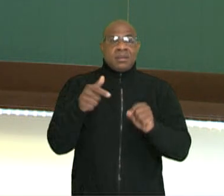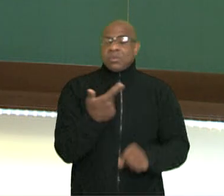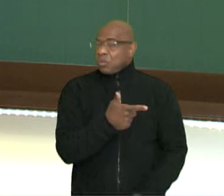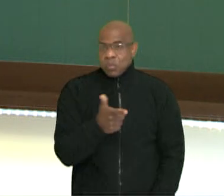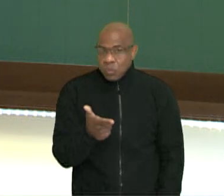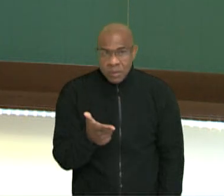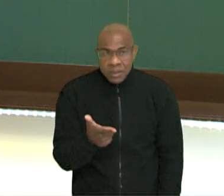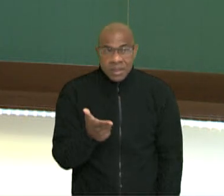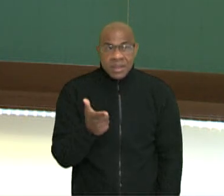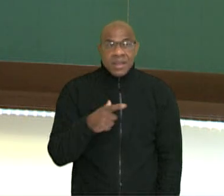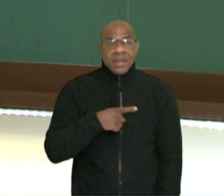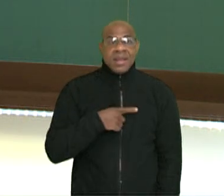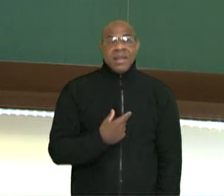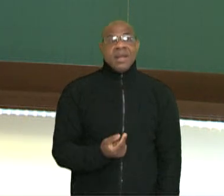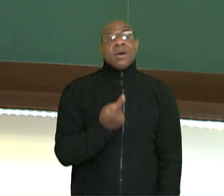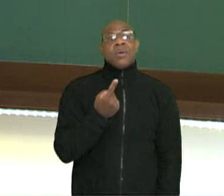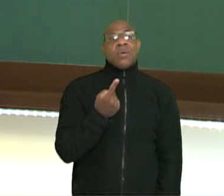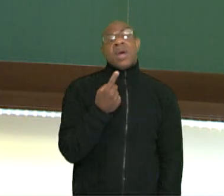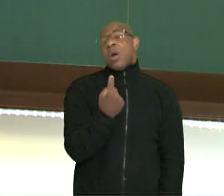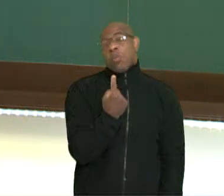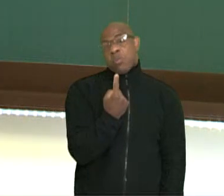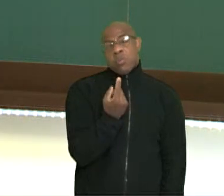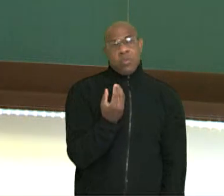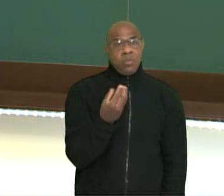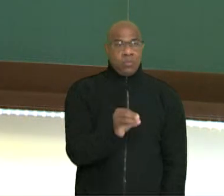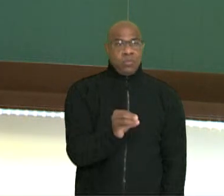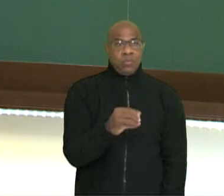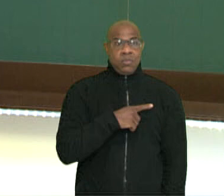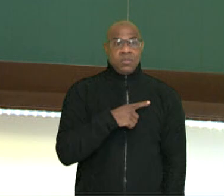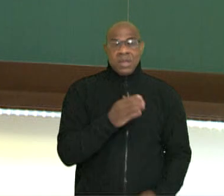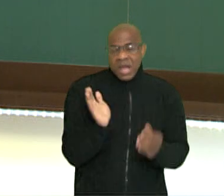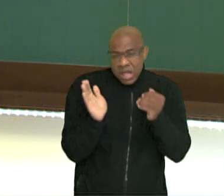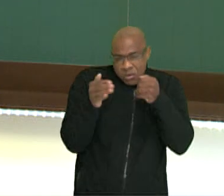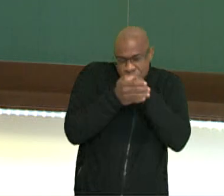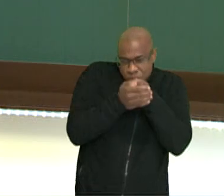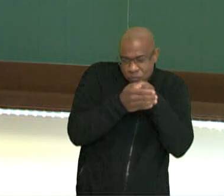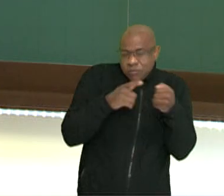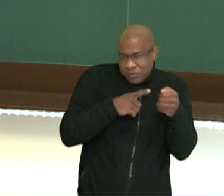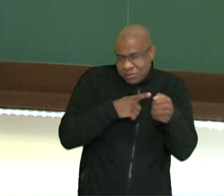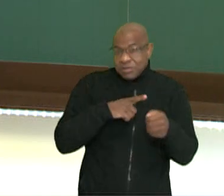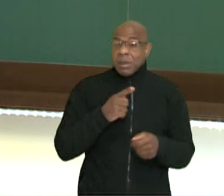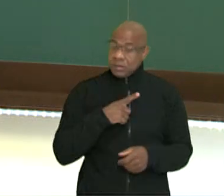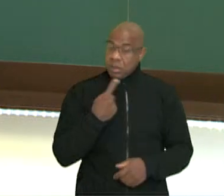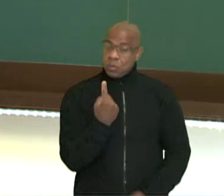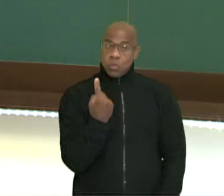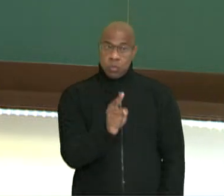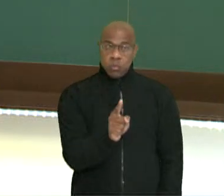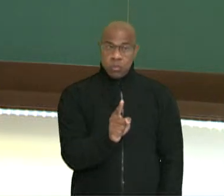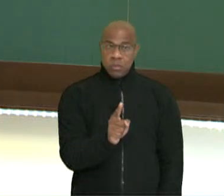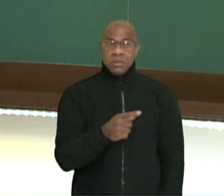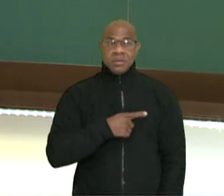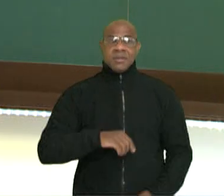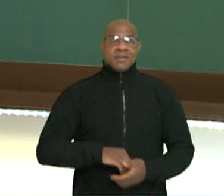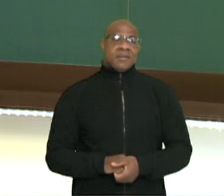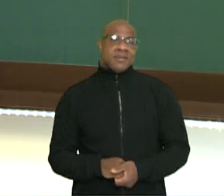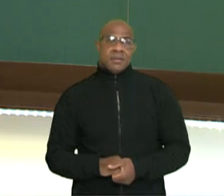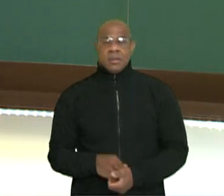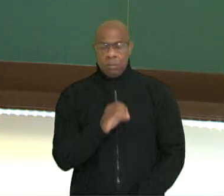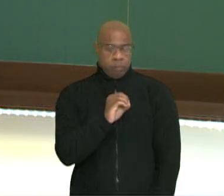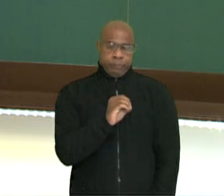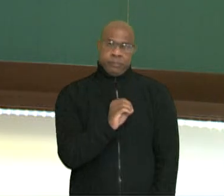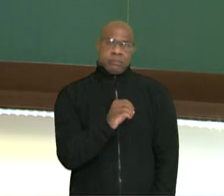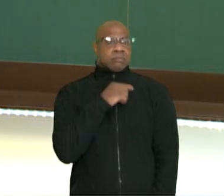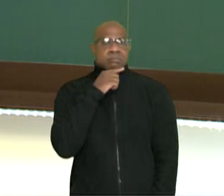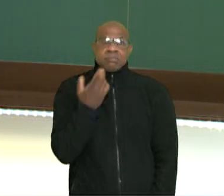não. É o fantasminha, ó, número 1, tá aqui na frente escondidinho, certo? Porque se fosse nenhum, nenhum é zero.